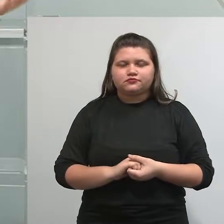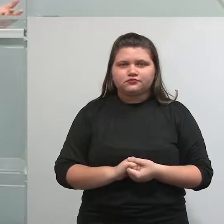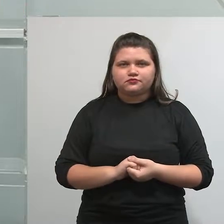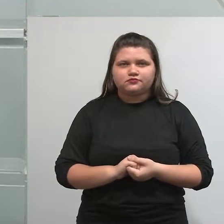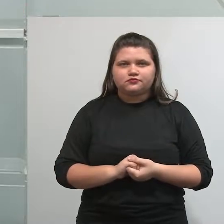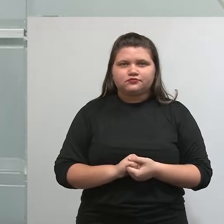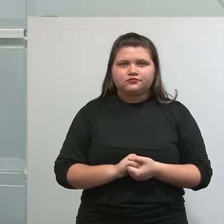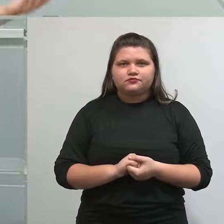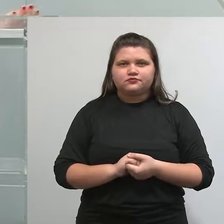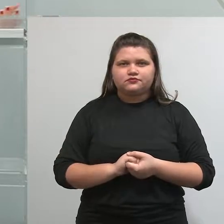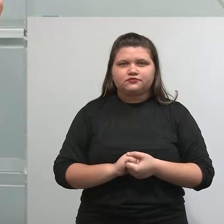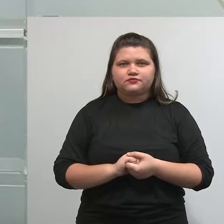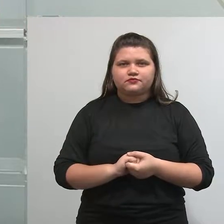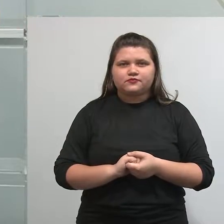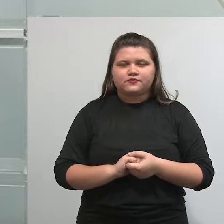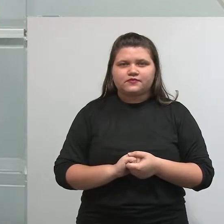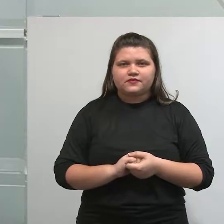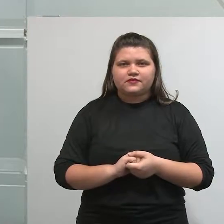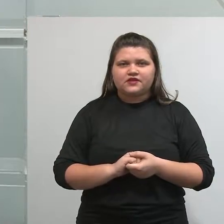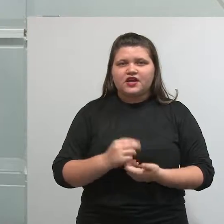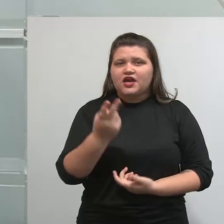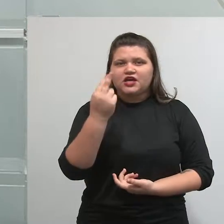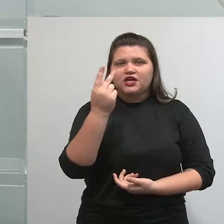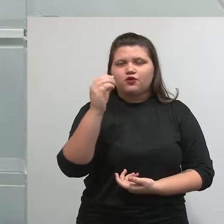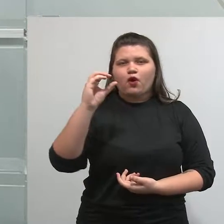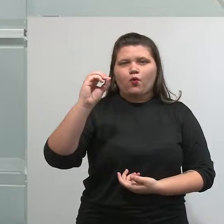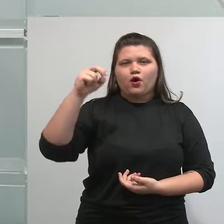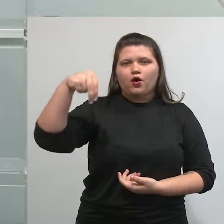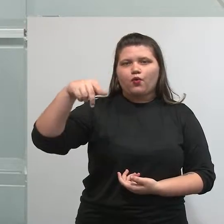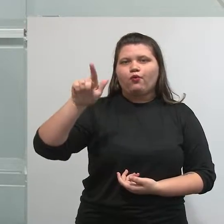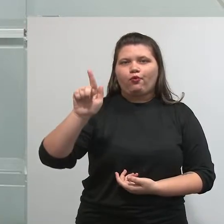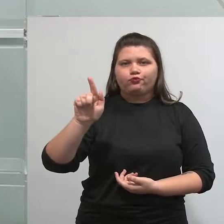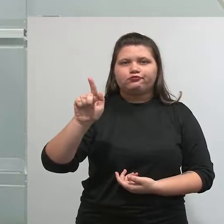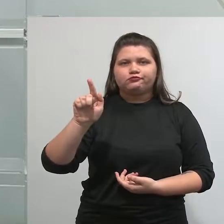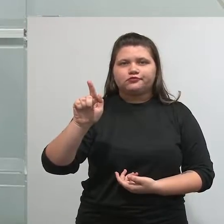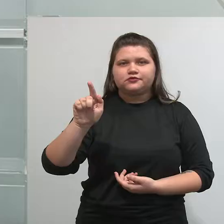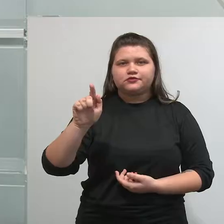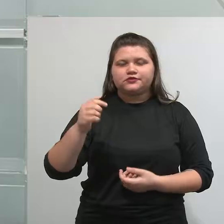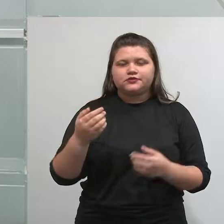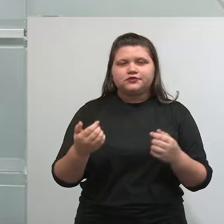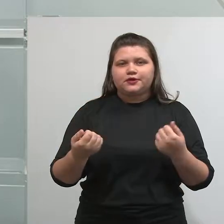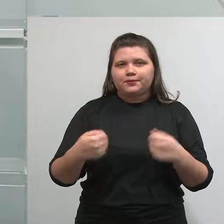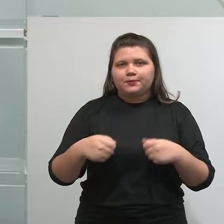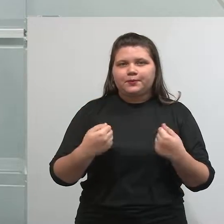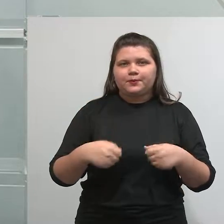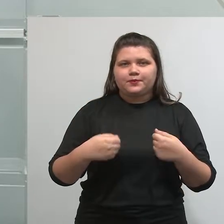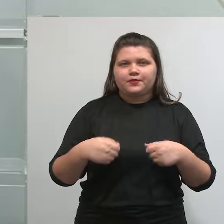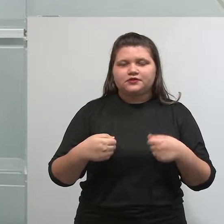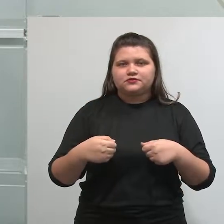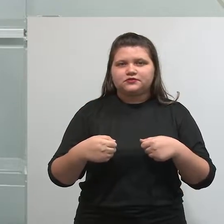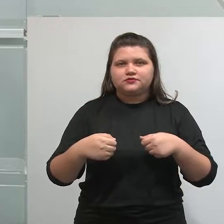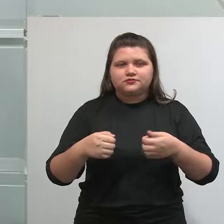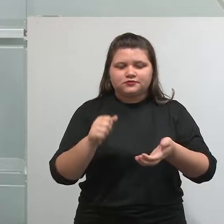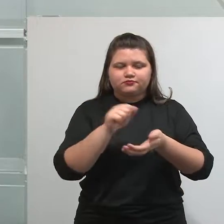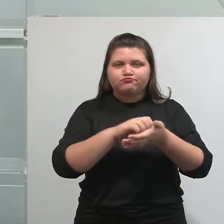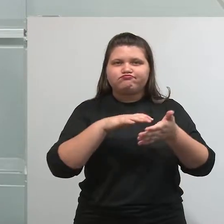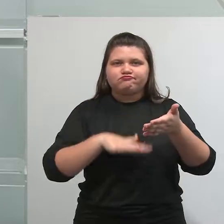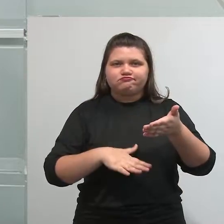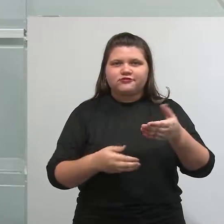mesma coisa se for uma organização não governamental. Você também vai solicitar ali a sua atividade, né, a sua presença naquele